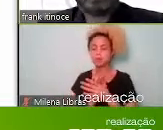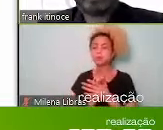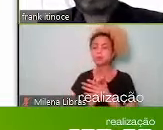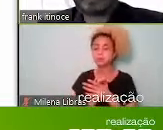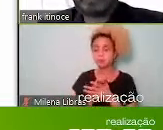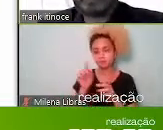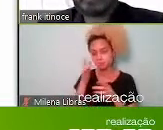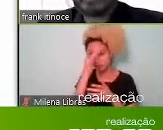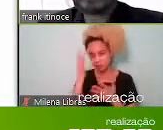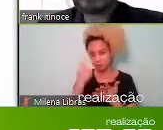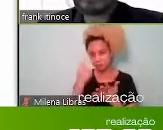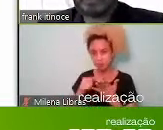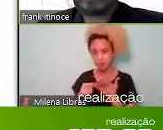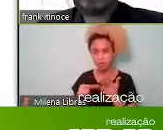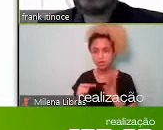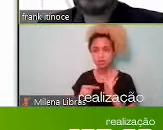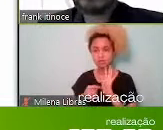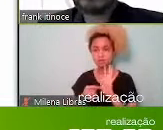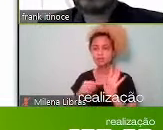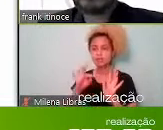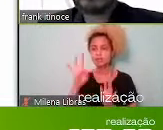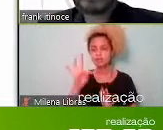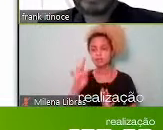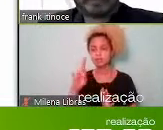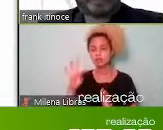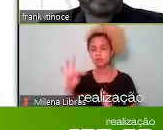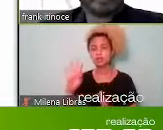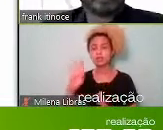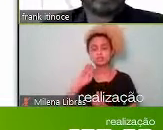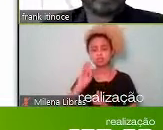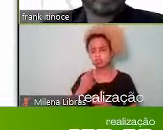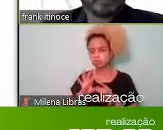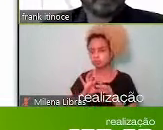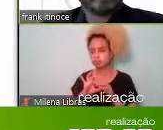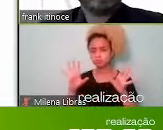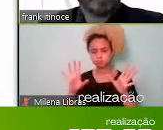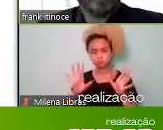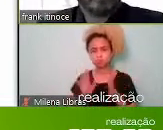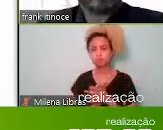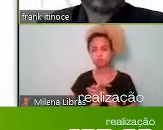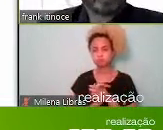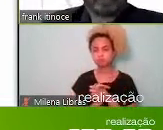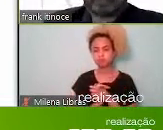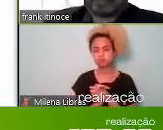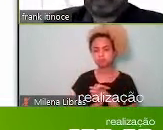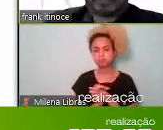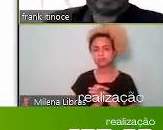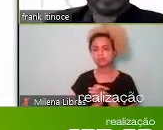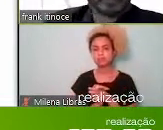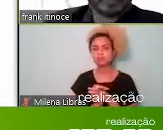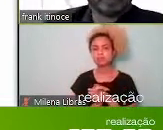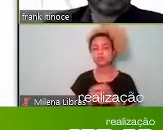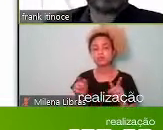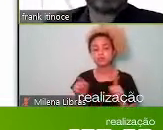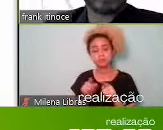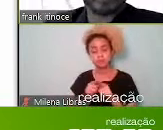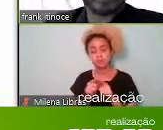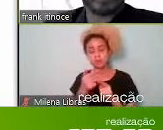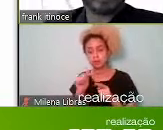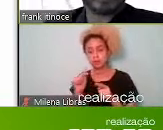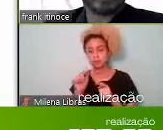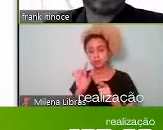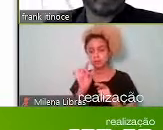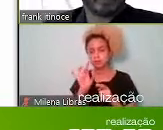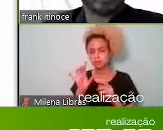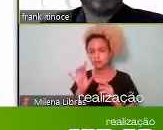e já está licenciado. Então, é um dos avanços. Em alguns casos excepcionais, eu vou só comentar,